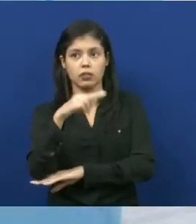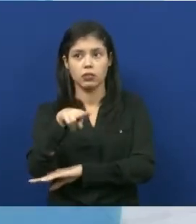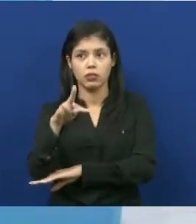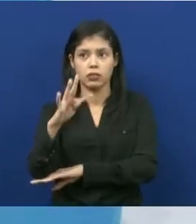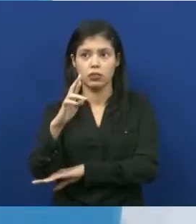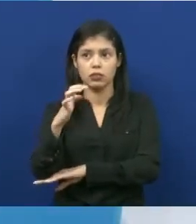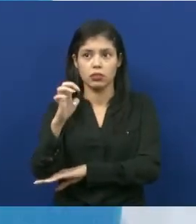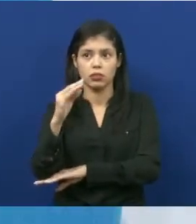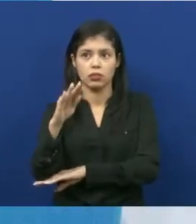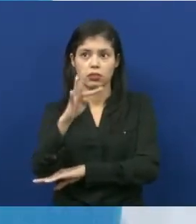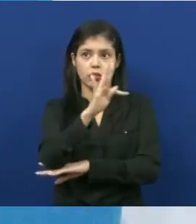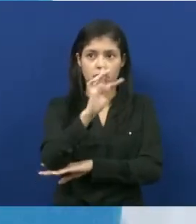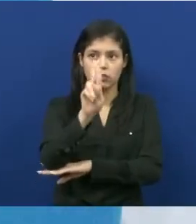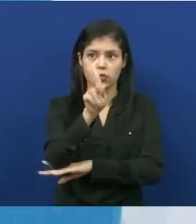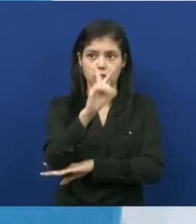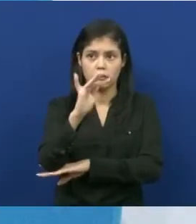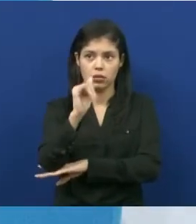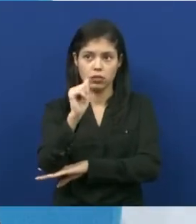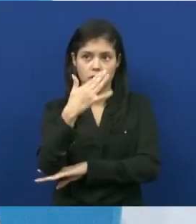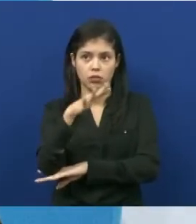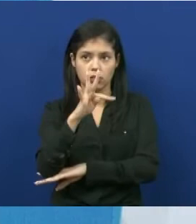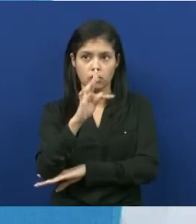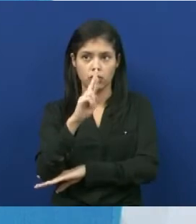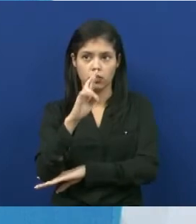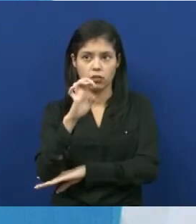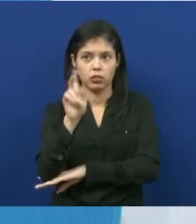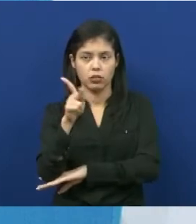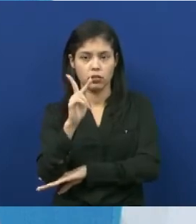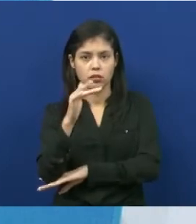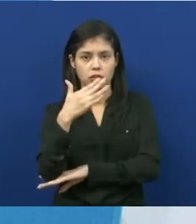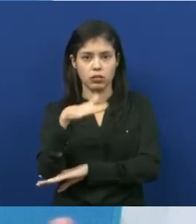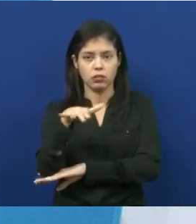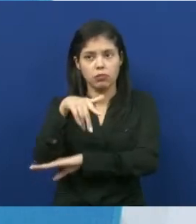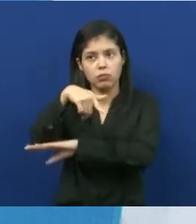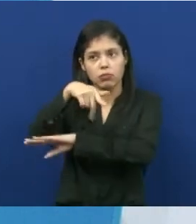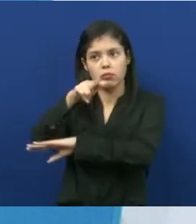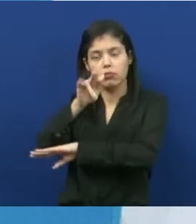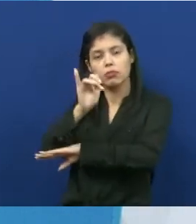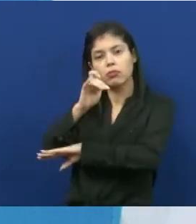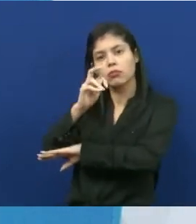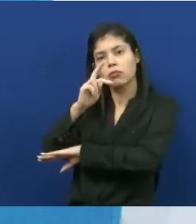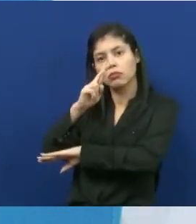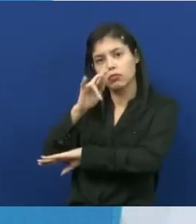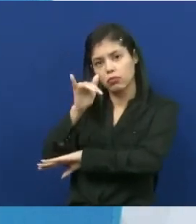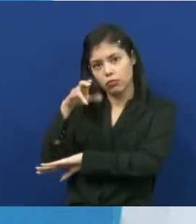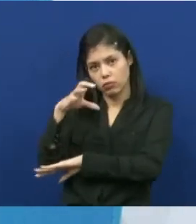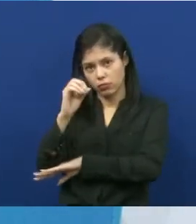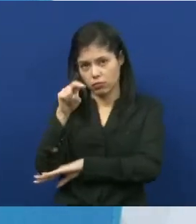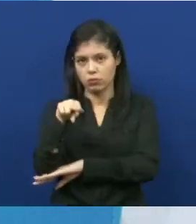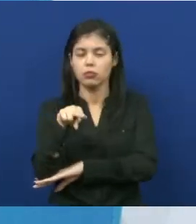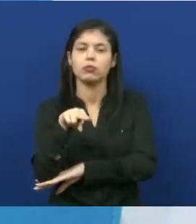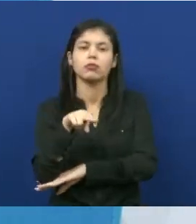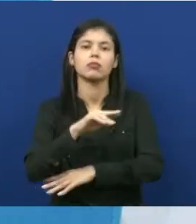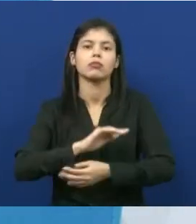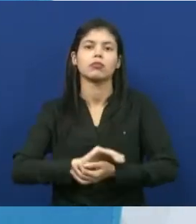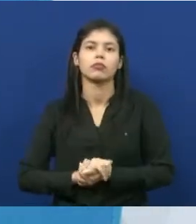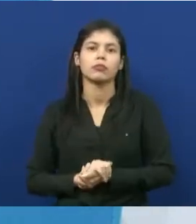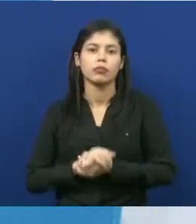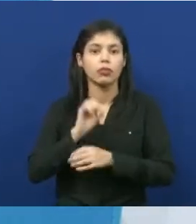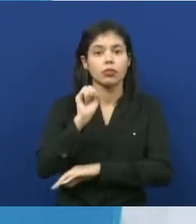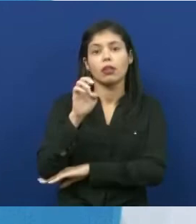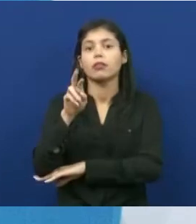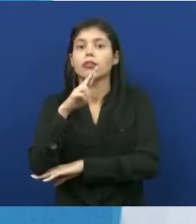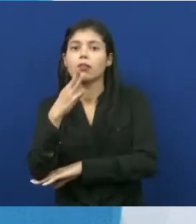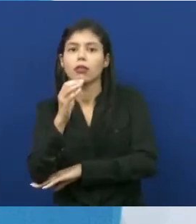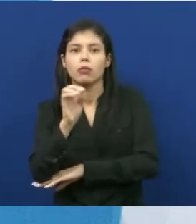be. That's the question. To be or not to be, that's the question. Ser ou